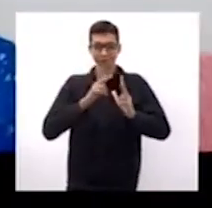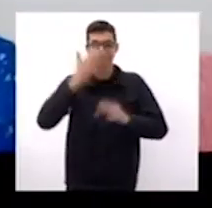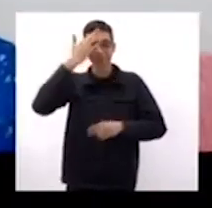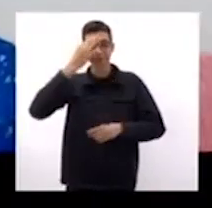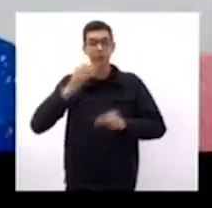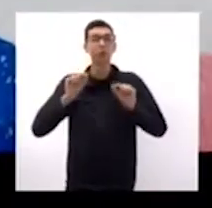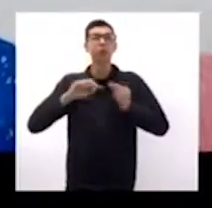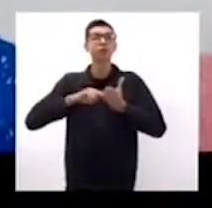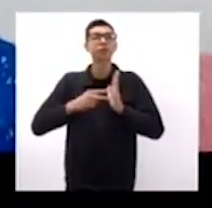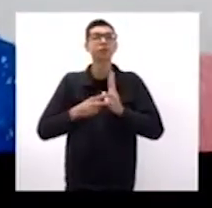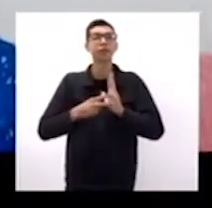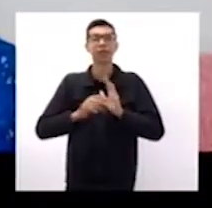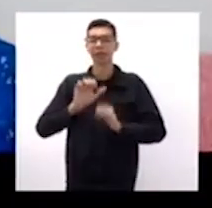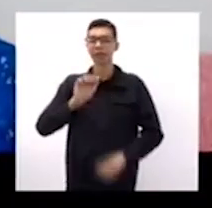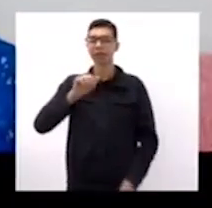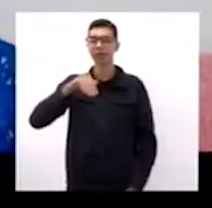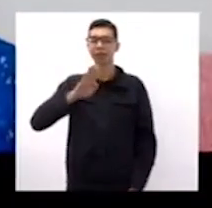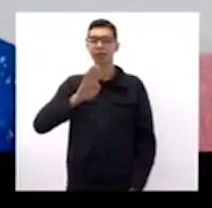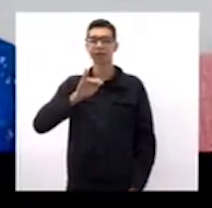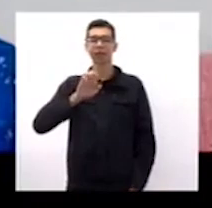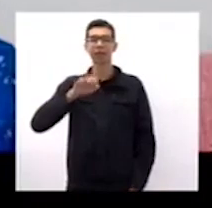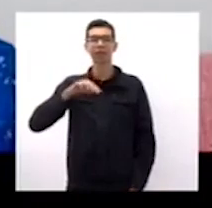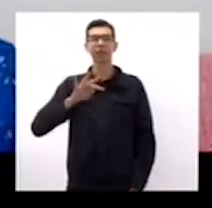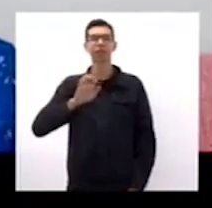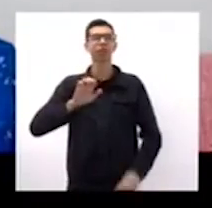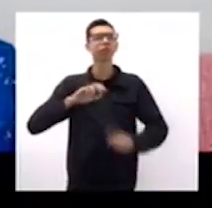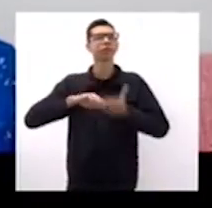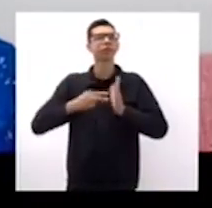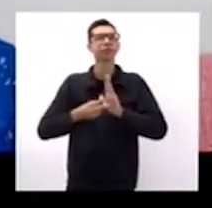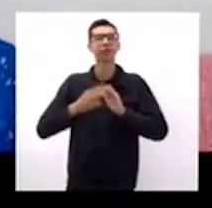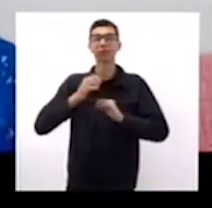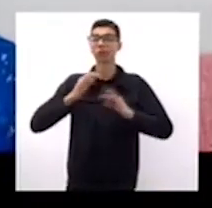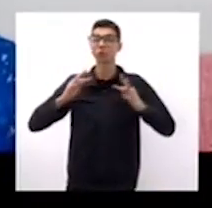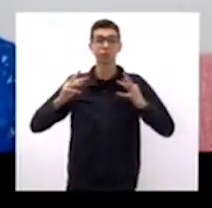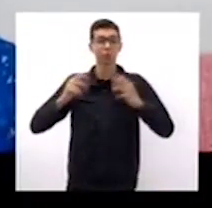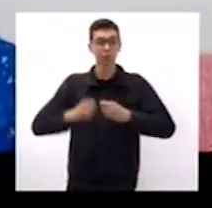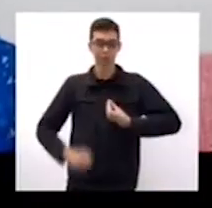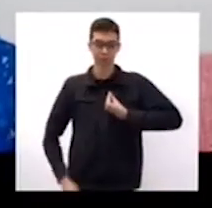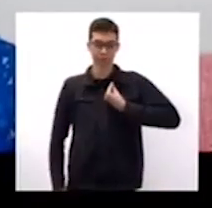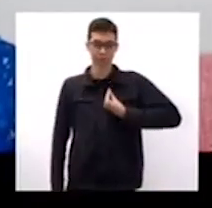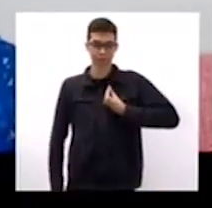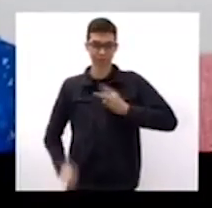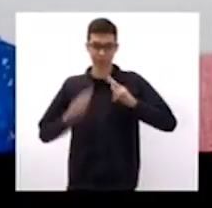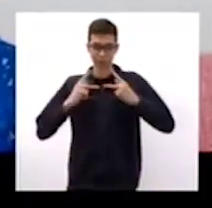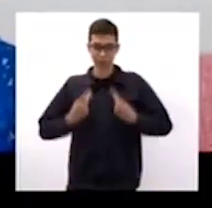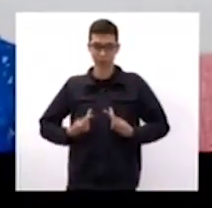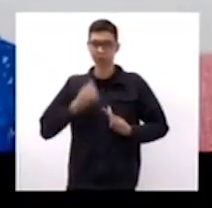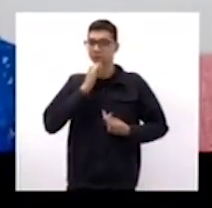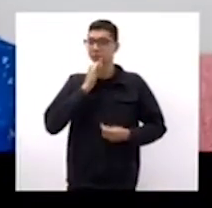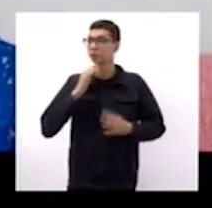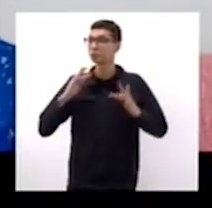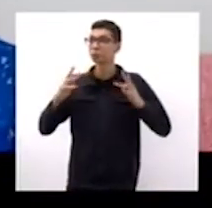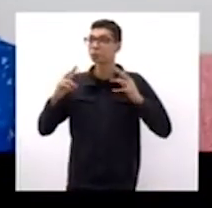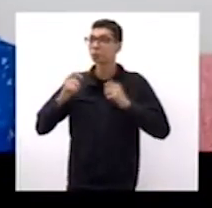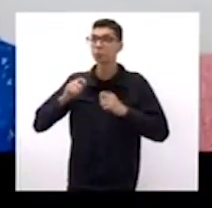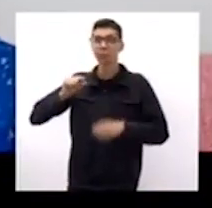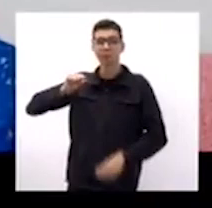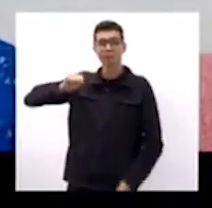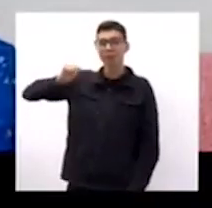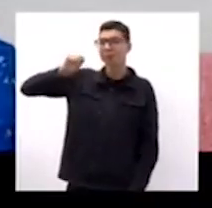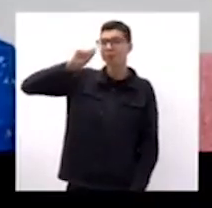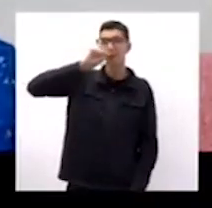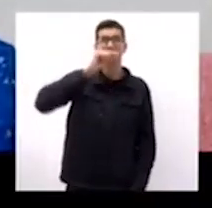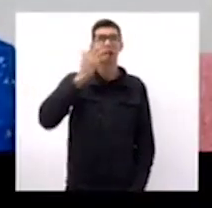educacional? A palavra ambiente, ela é definida como tudo que rodeia os seres vivos. E para Forneiro, essa